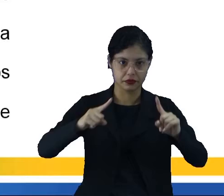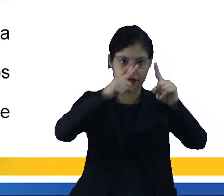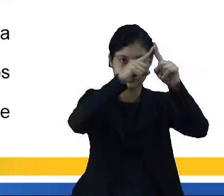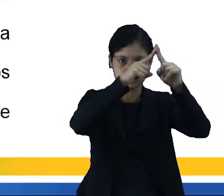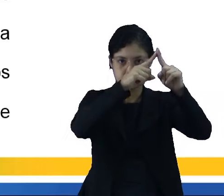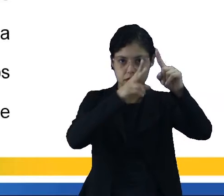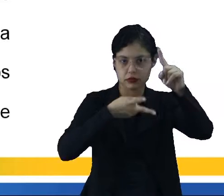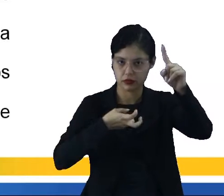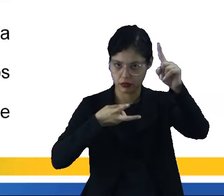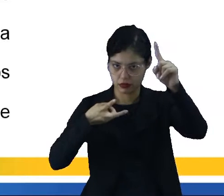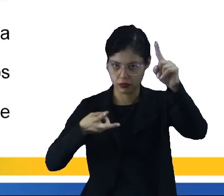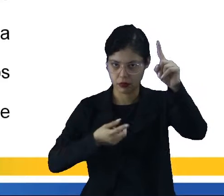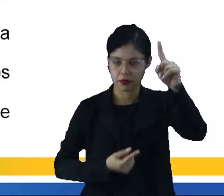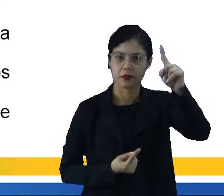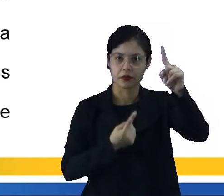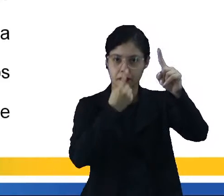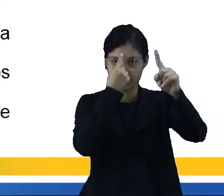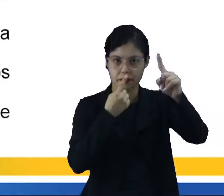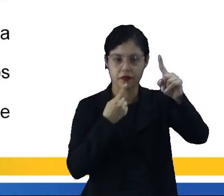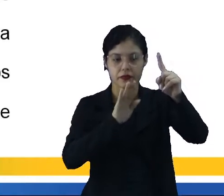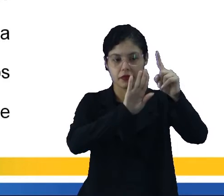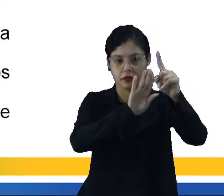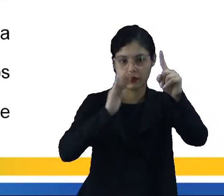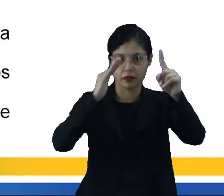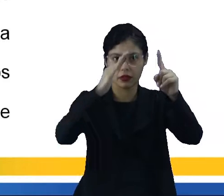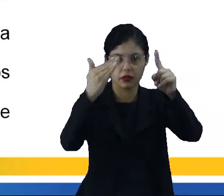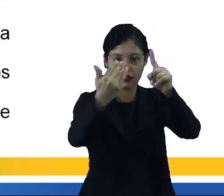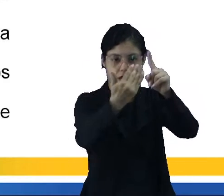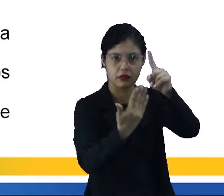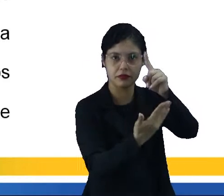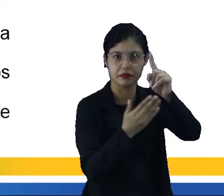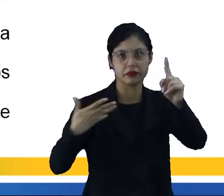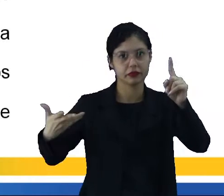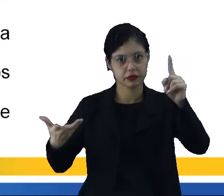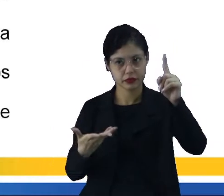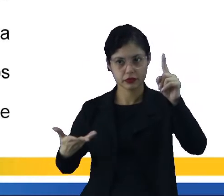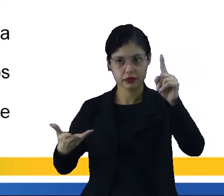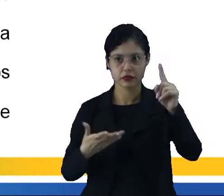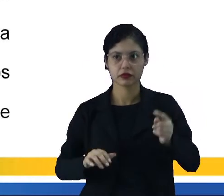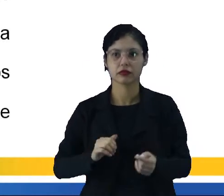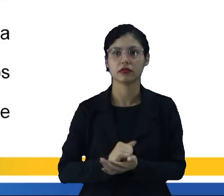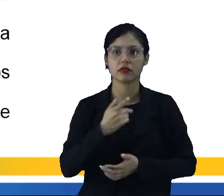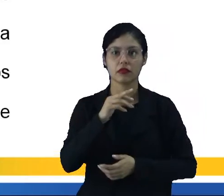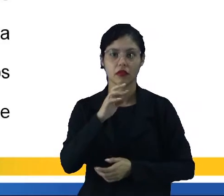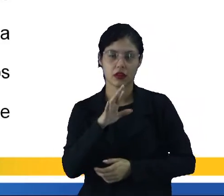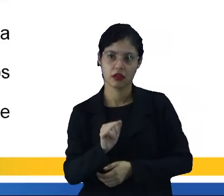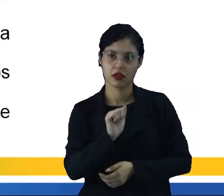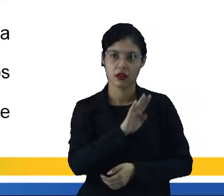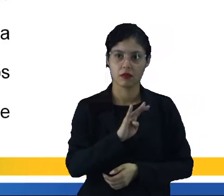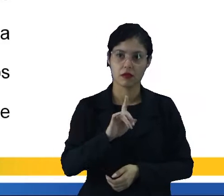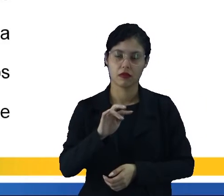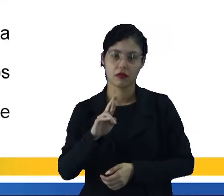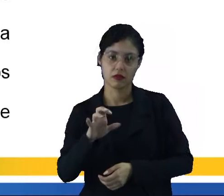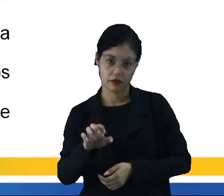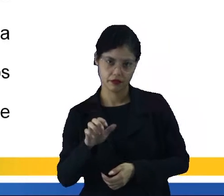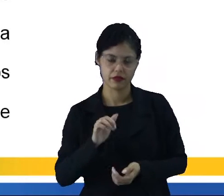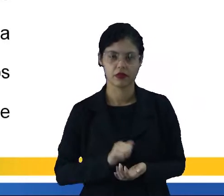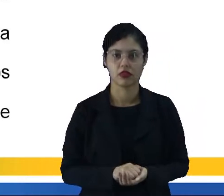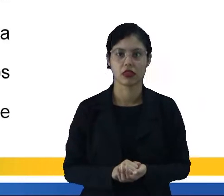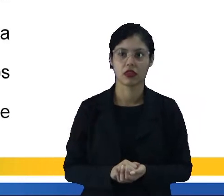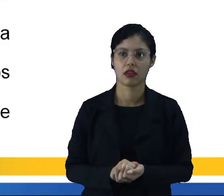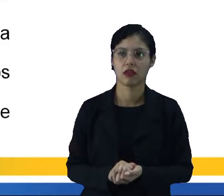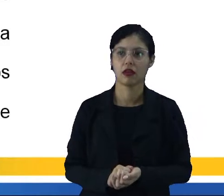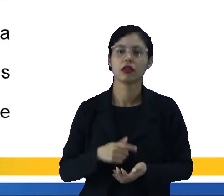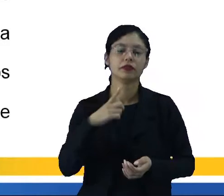para perceber também que As Faces são triangulares então a base da pirâmide é o polígono abcdf que é um hexágono